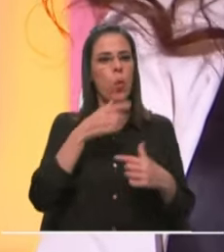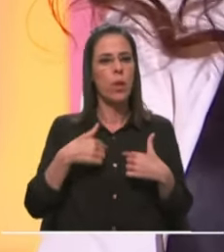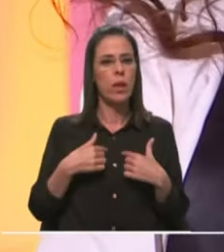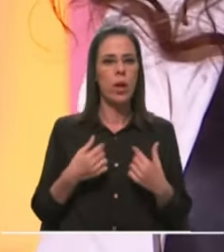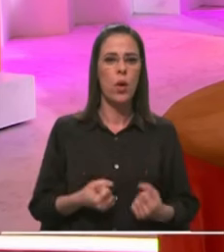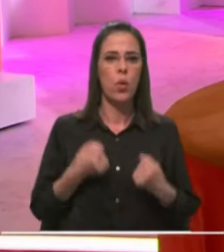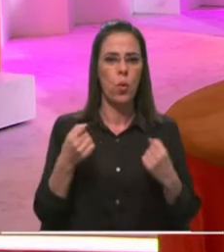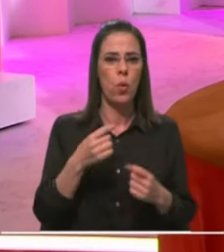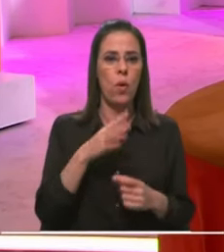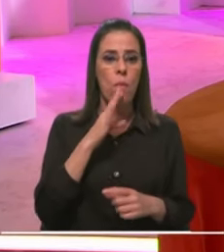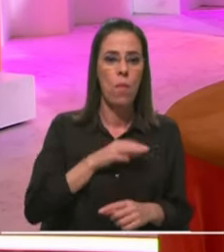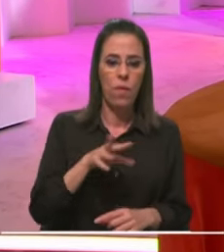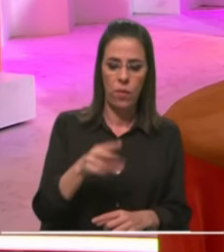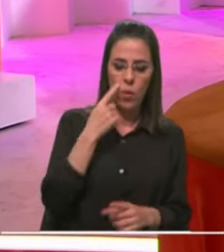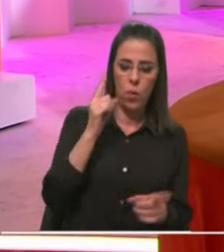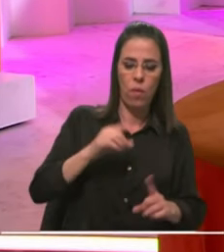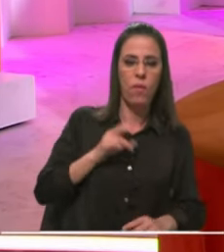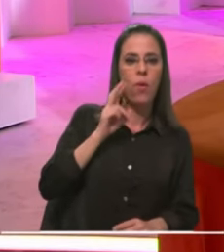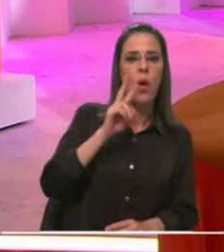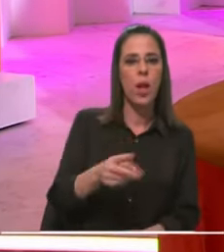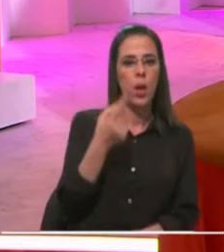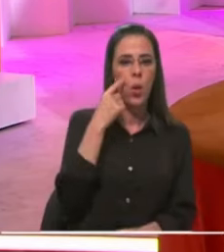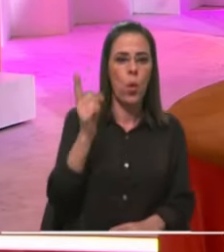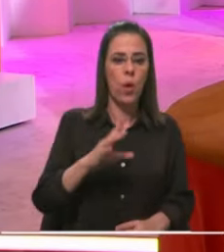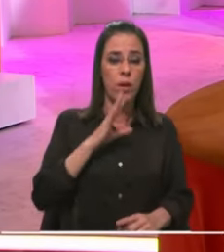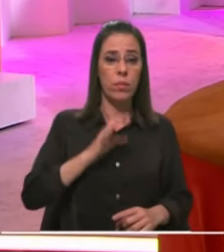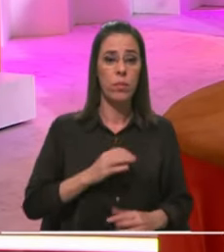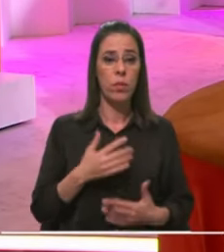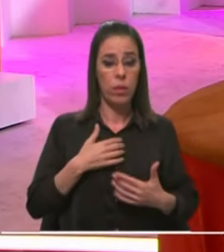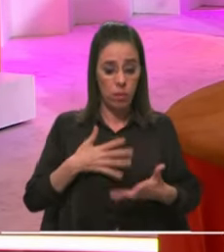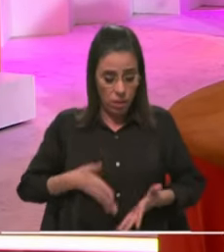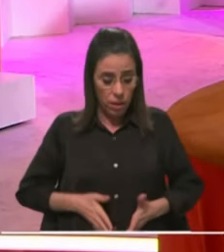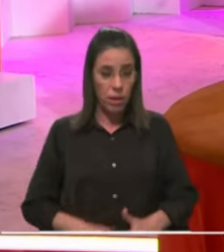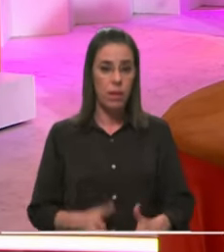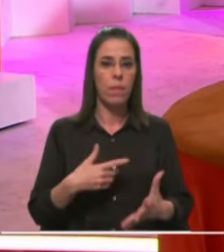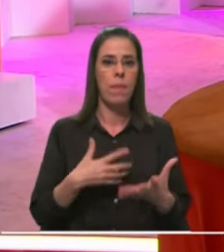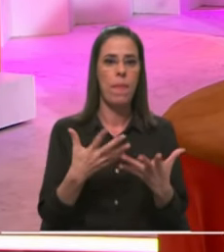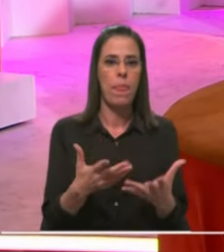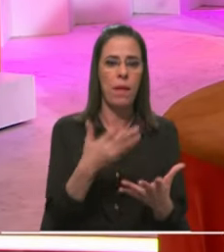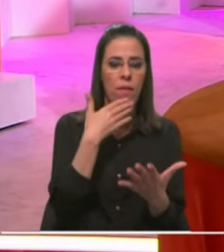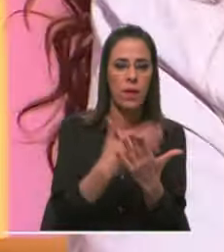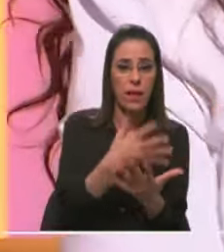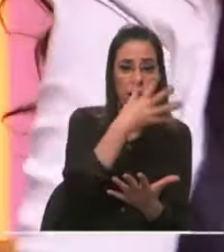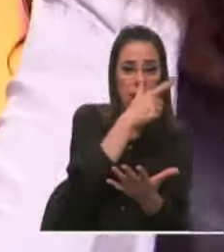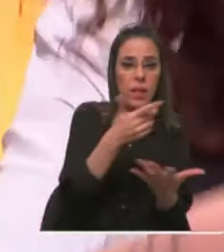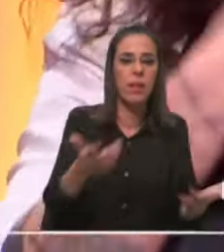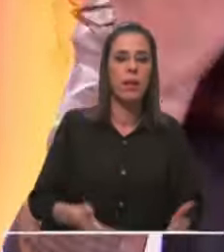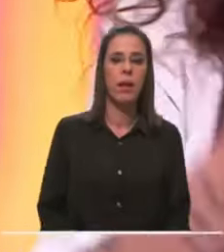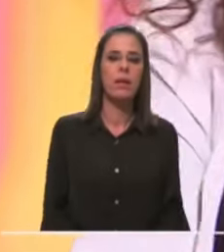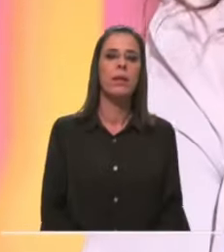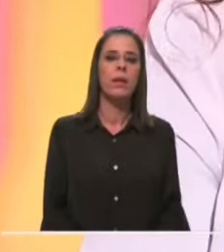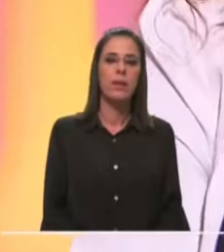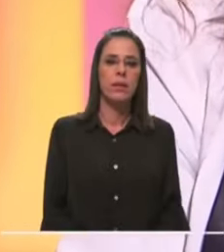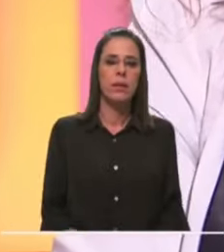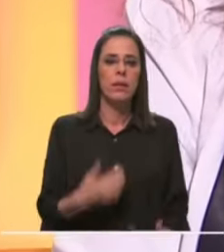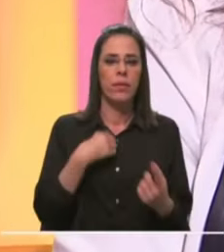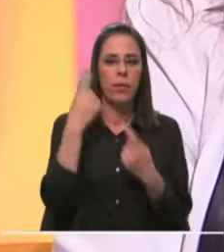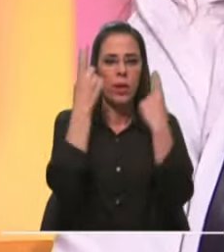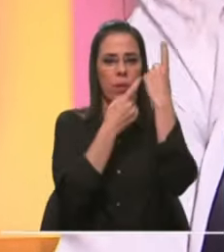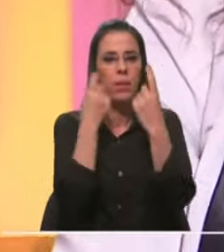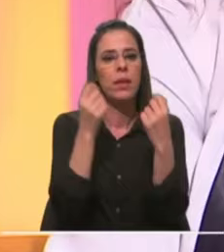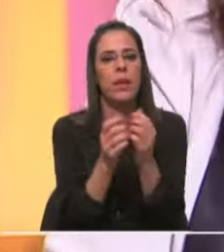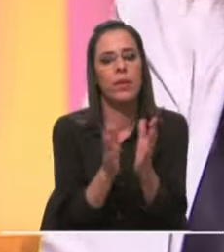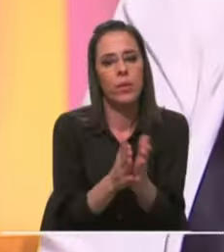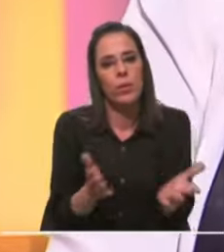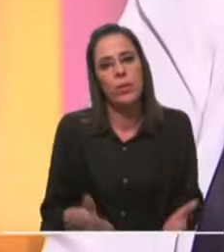vou reconhecer meu filho eu vou olhar para ele e aquele que saiu de mim e vou-lhe dar essa tristeza e portanto isto fez-me pensar tudo